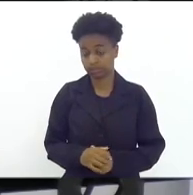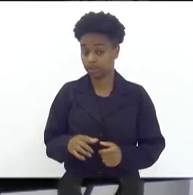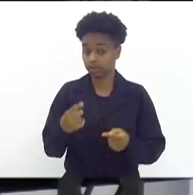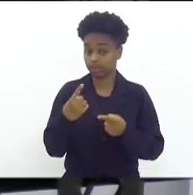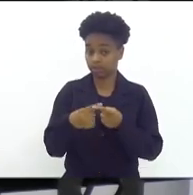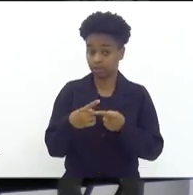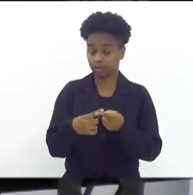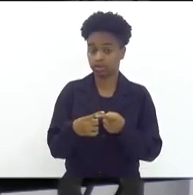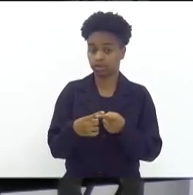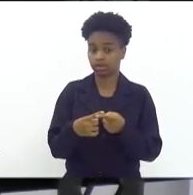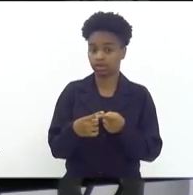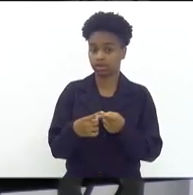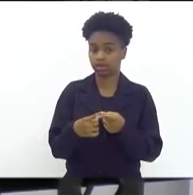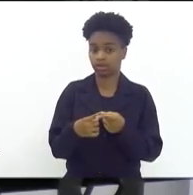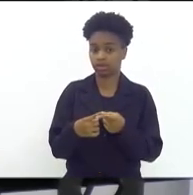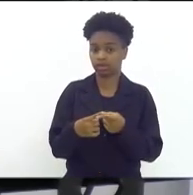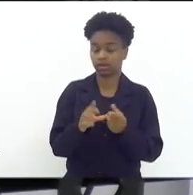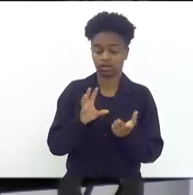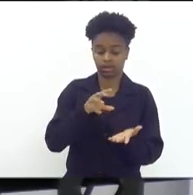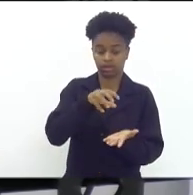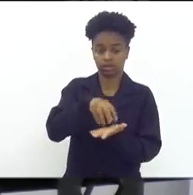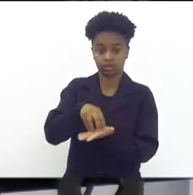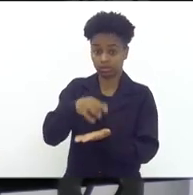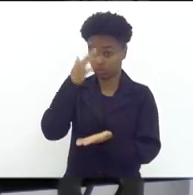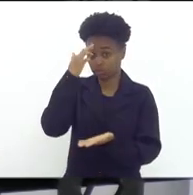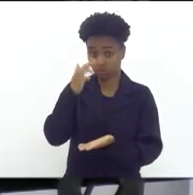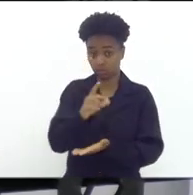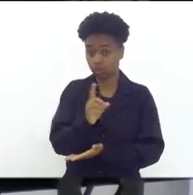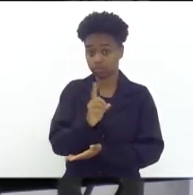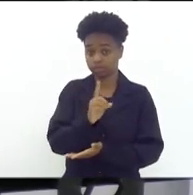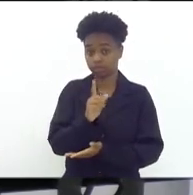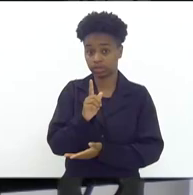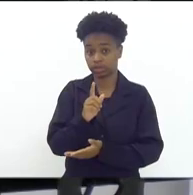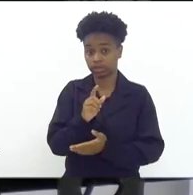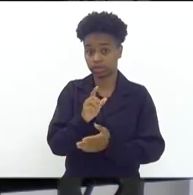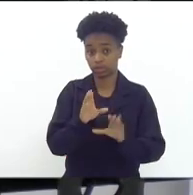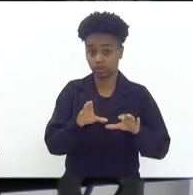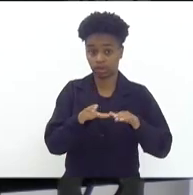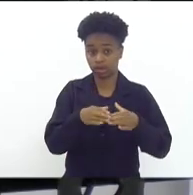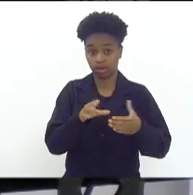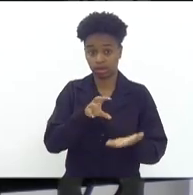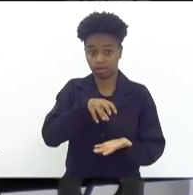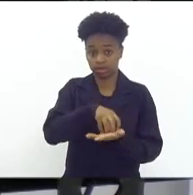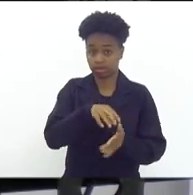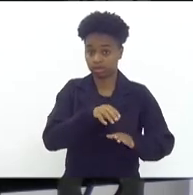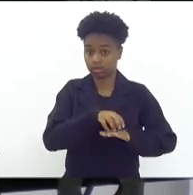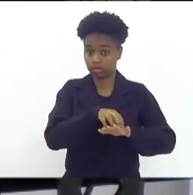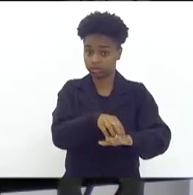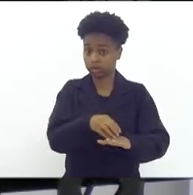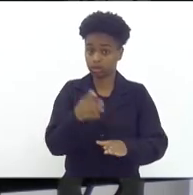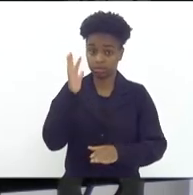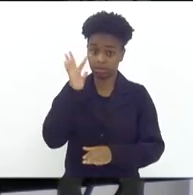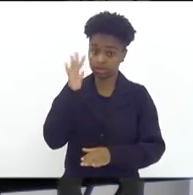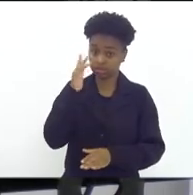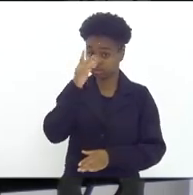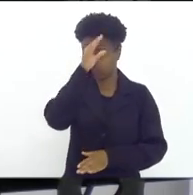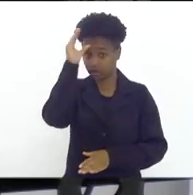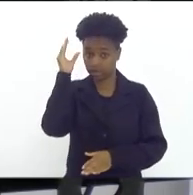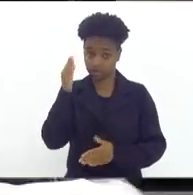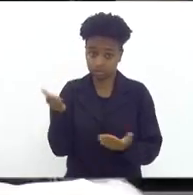quanto mais que as agências desrespeitam as retransp se a agência diz respeito porque só o usuário Presidente